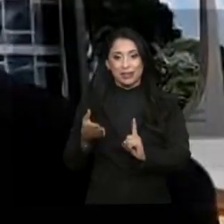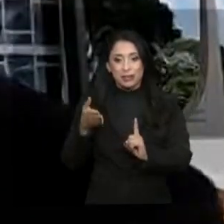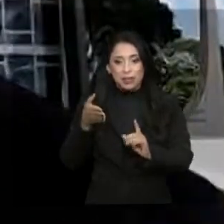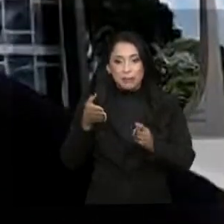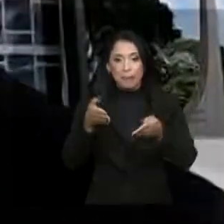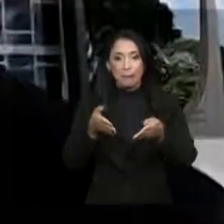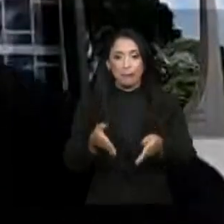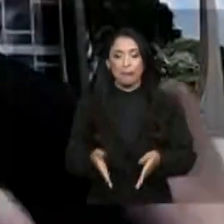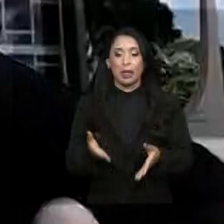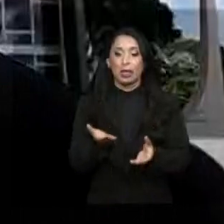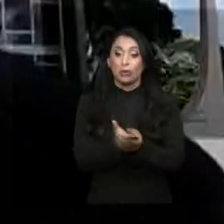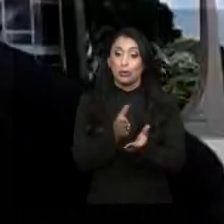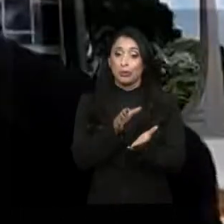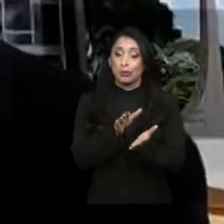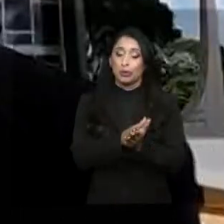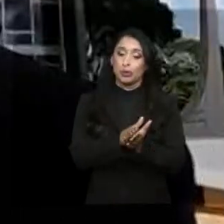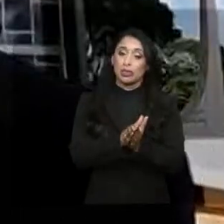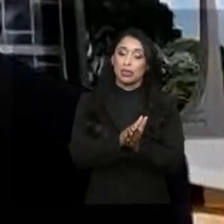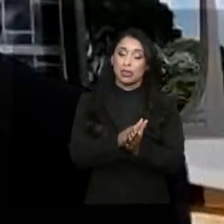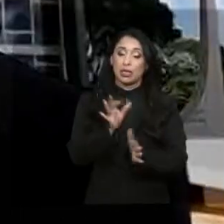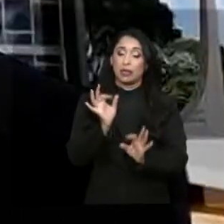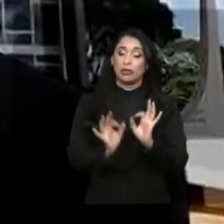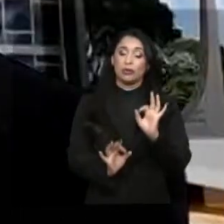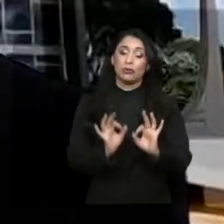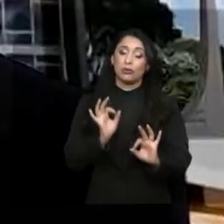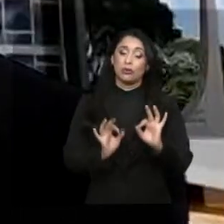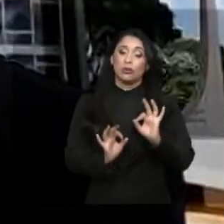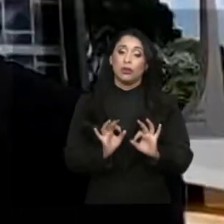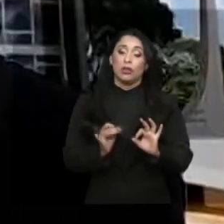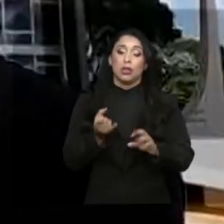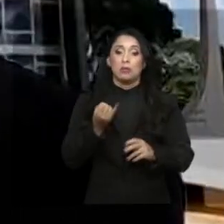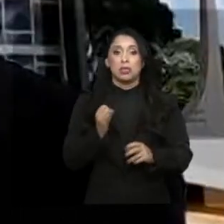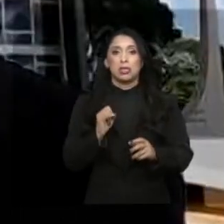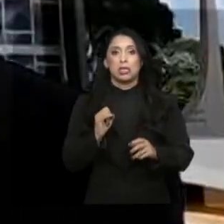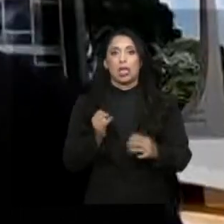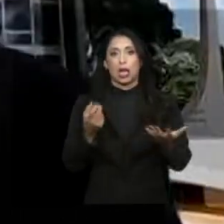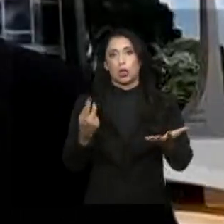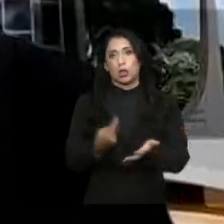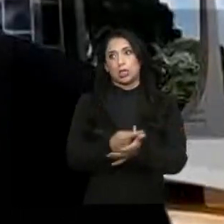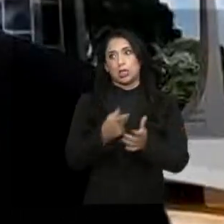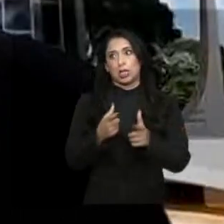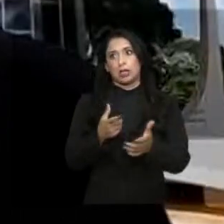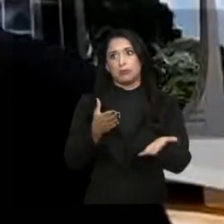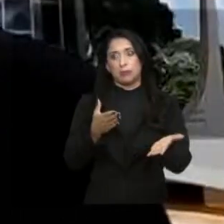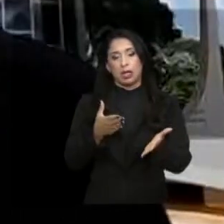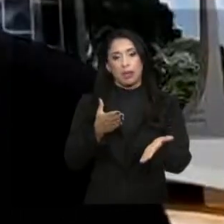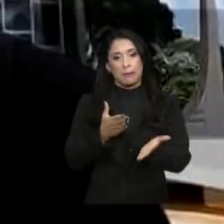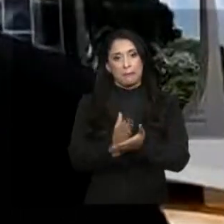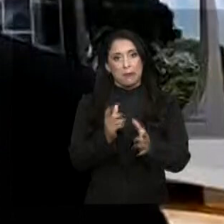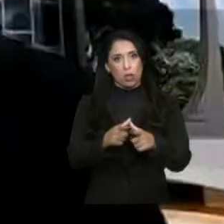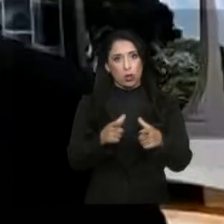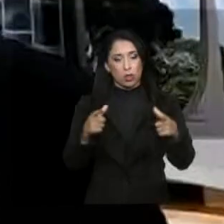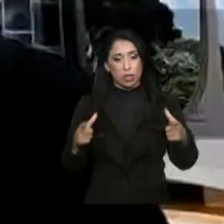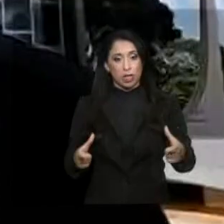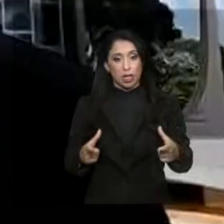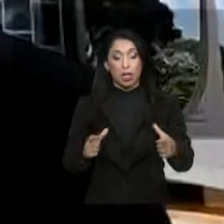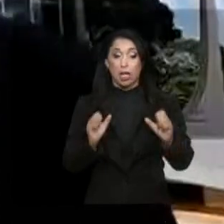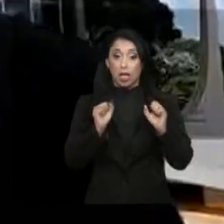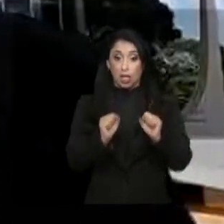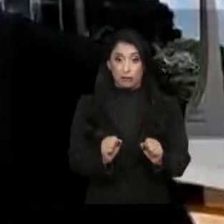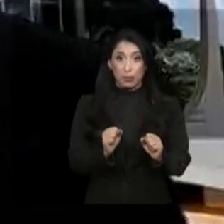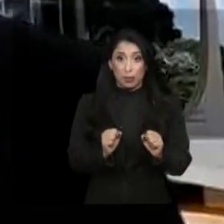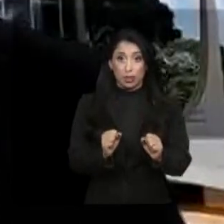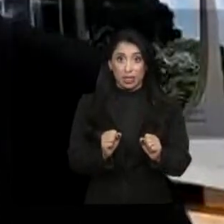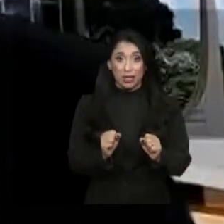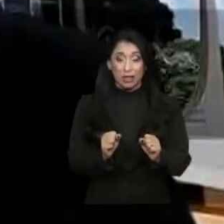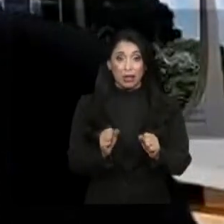se eventualmente essa for a maioria conformadora, para que ele ingresse no processo de extradição? Porque